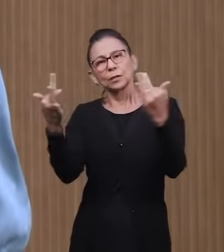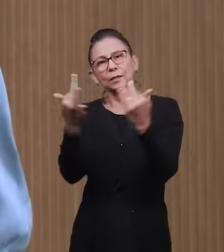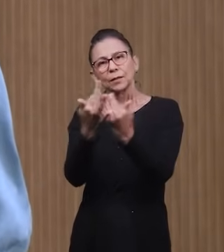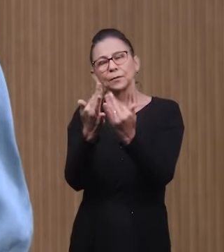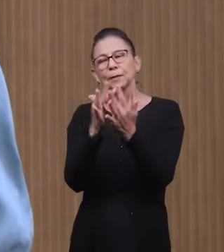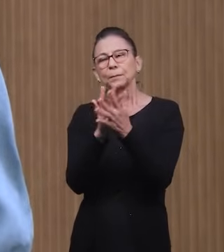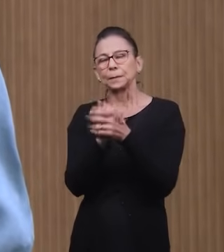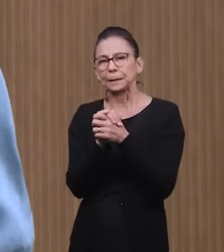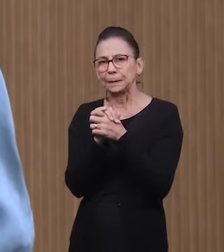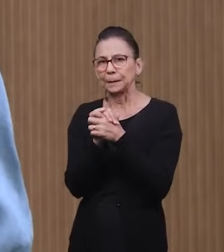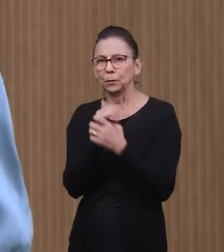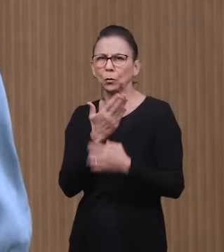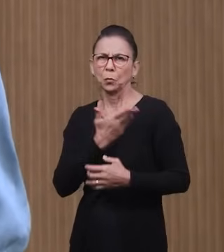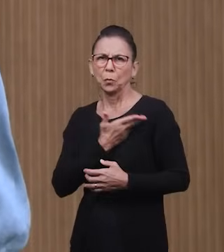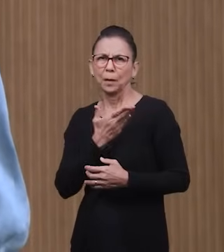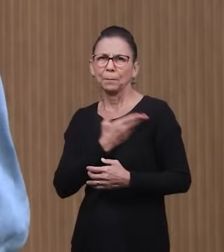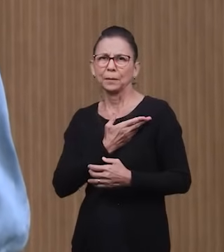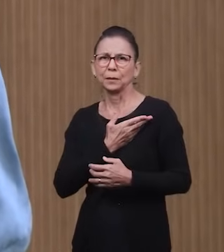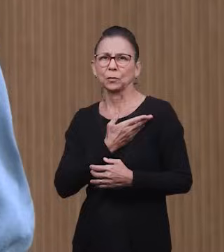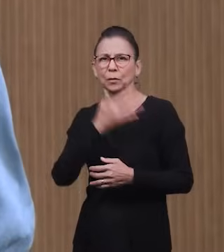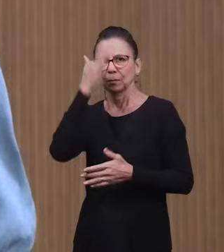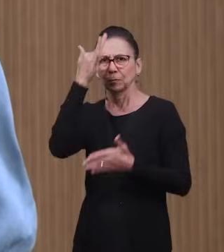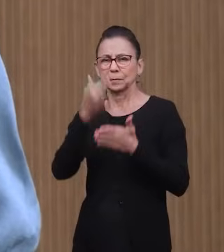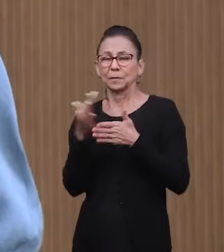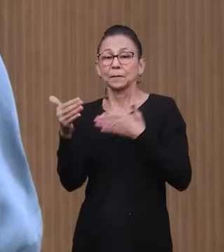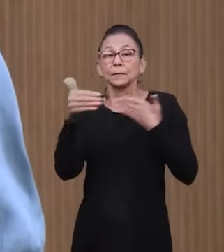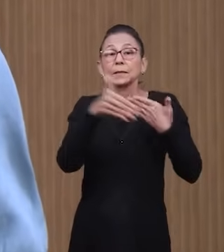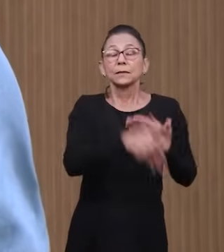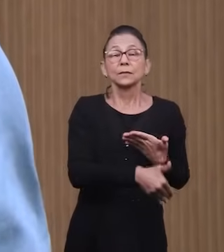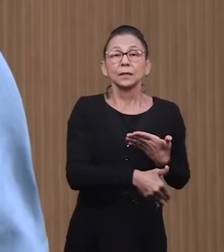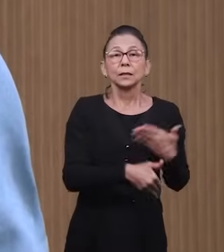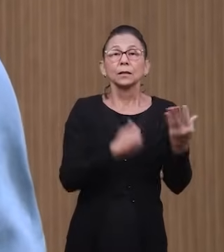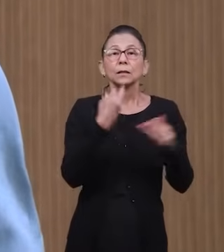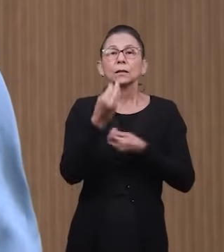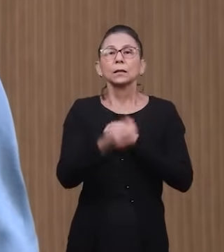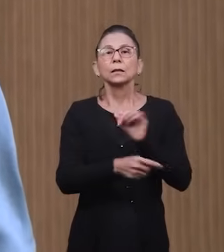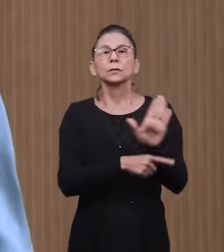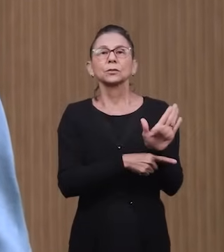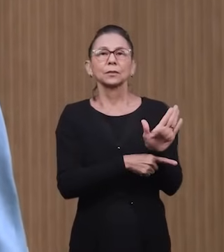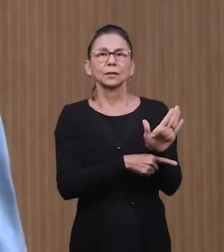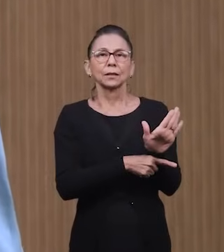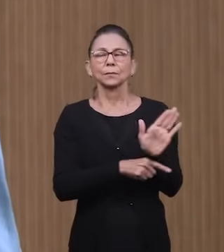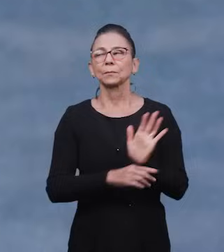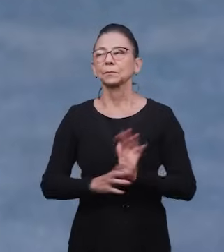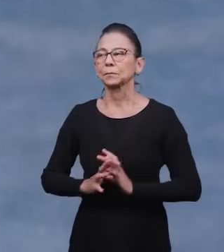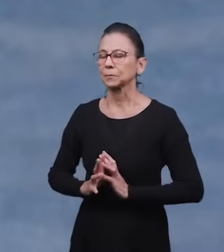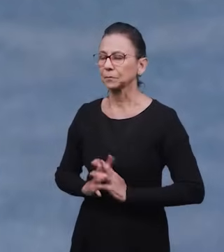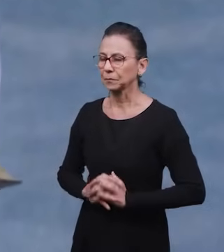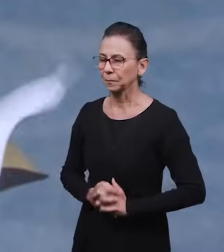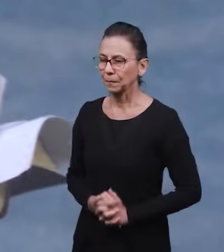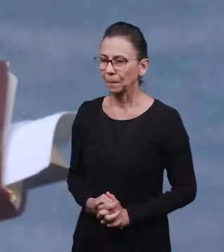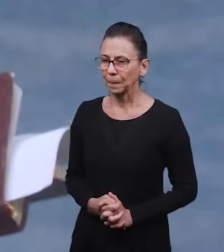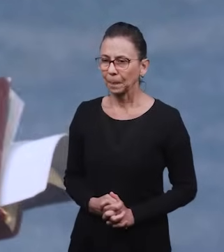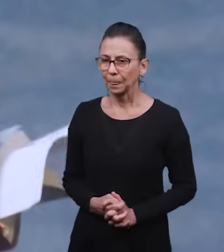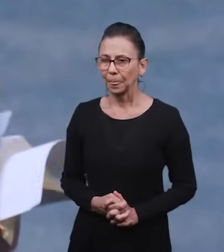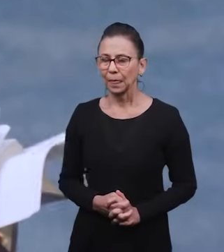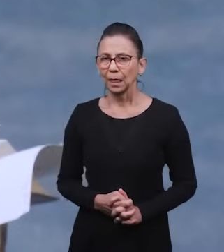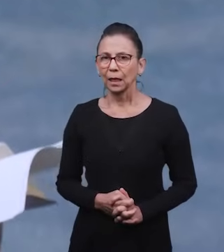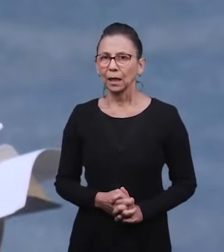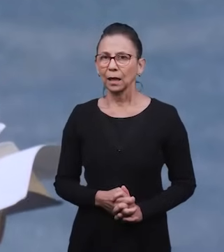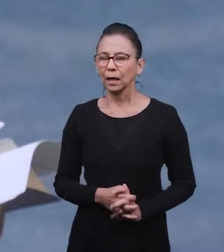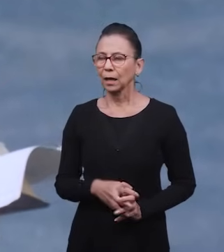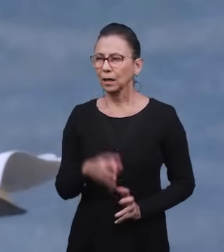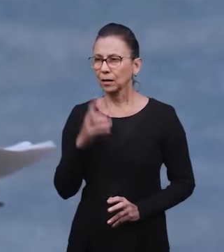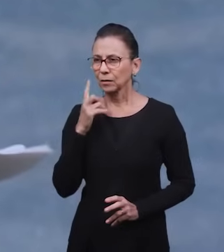sua pratica apostasia, qual é a melhor forma que nós podemos fazer para ajudar essa pessoa? Bem, vamos lá. Você vê uma